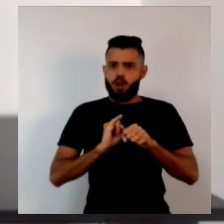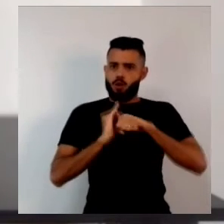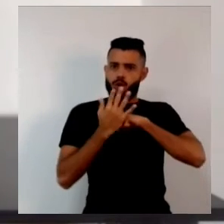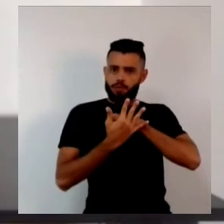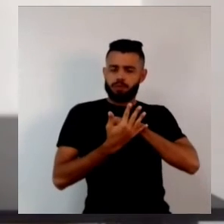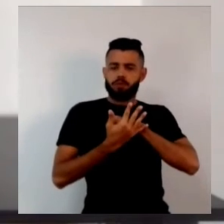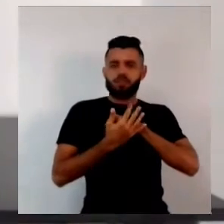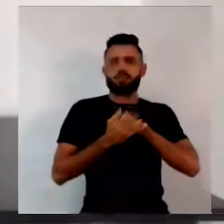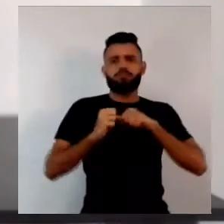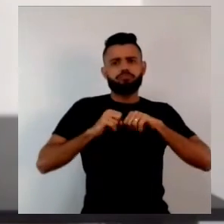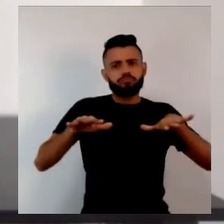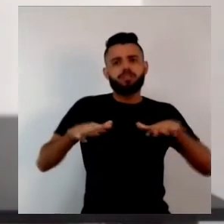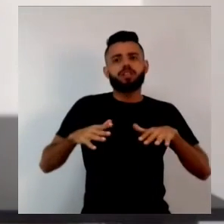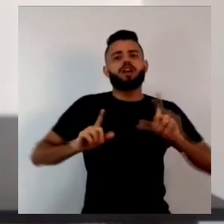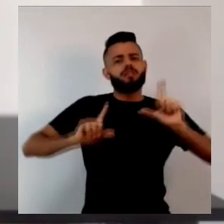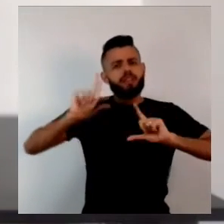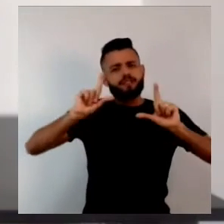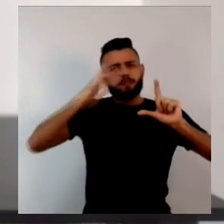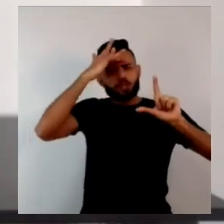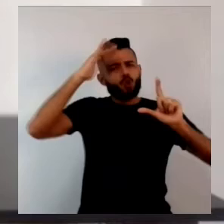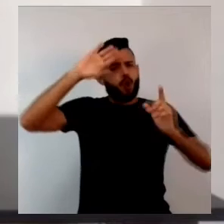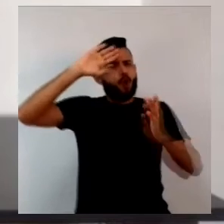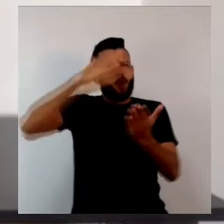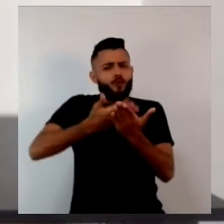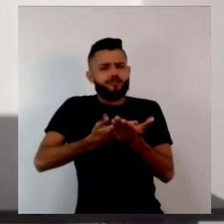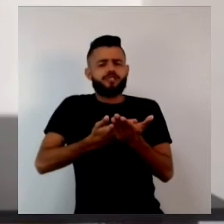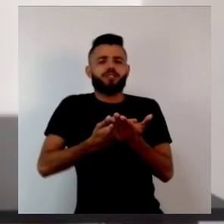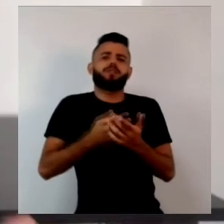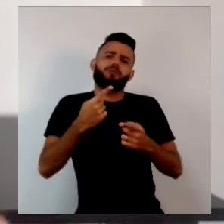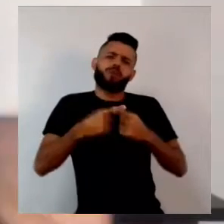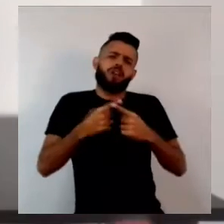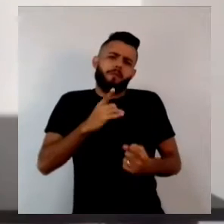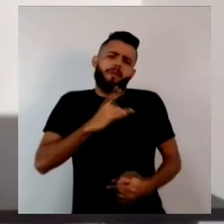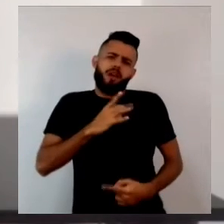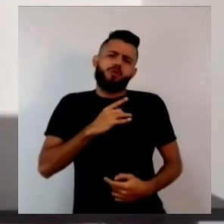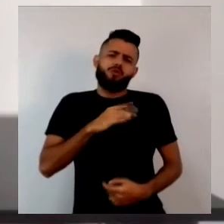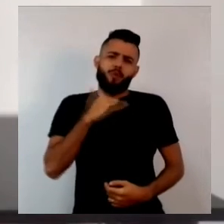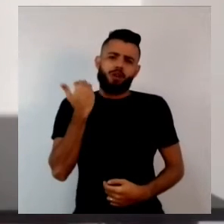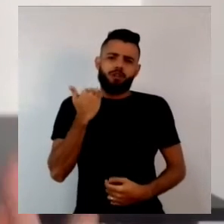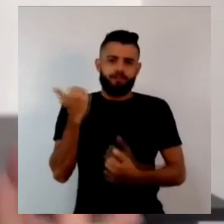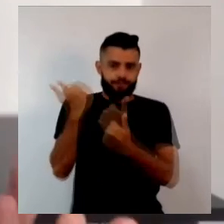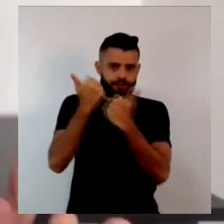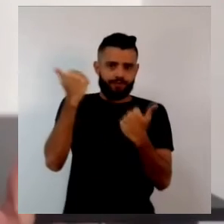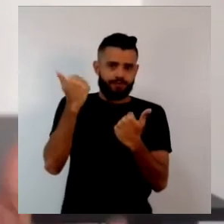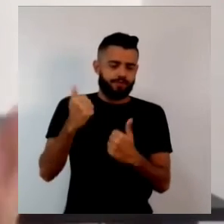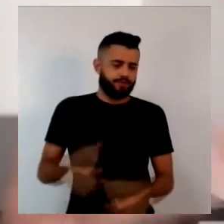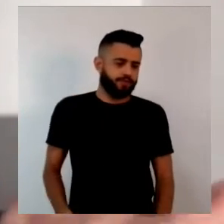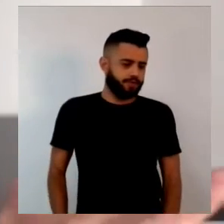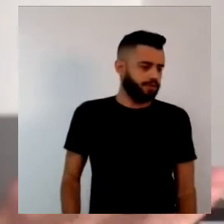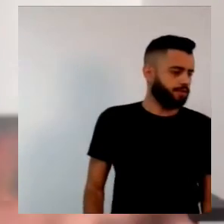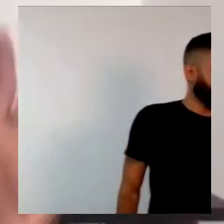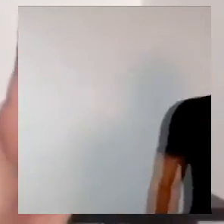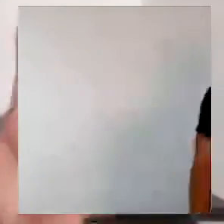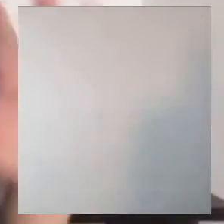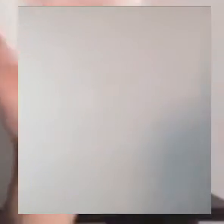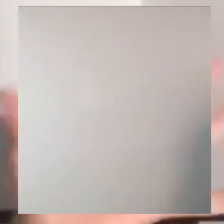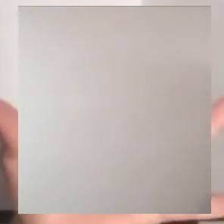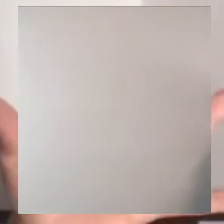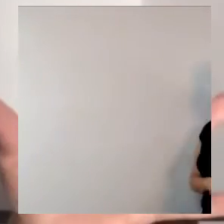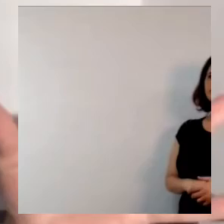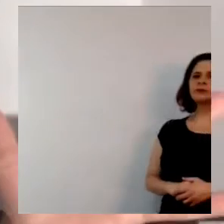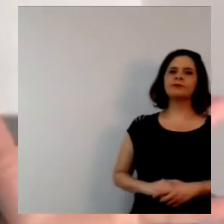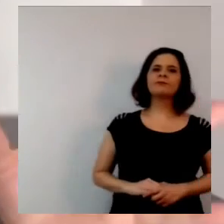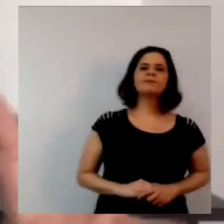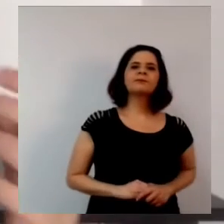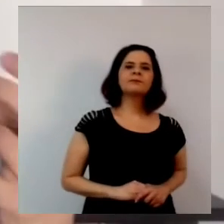né? Porque as pessoas estavam com medo de morrer também, né? Então, a gente tem que fazer o nosso papel, né? Mostrar para elas, abrir a cozinha e falar, olha, aqui a gente faz